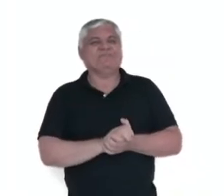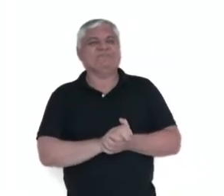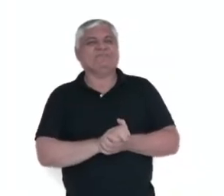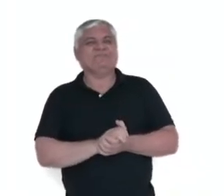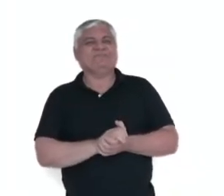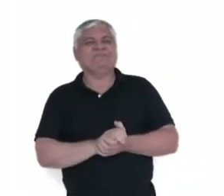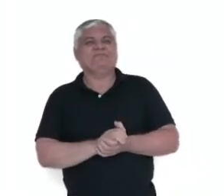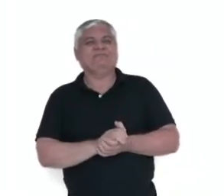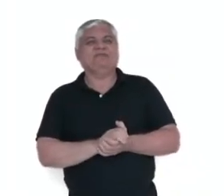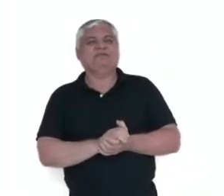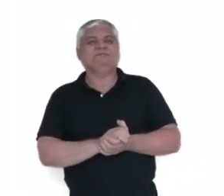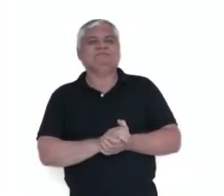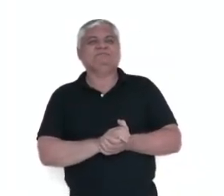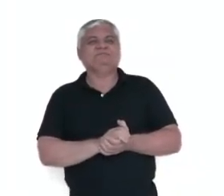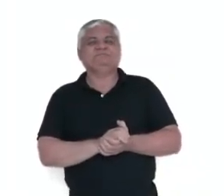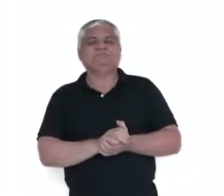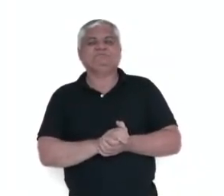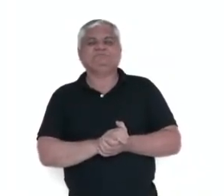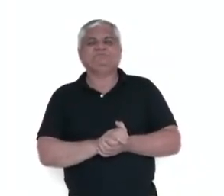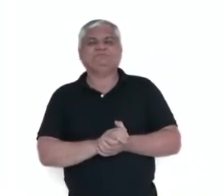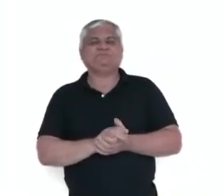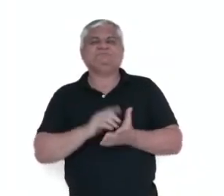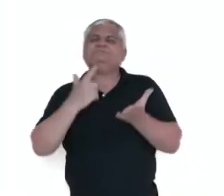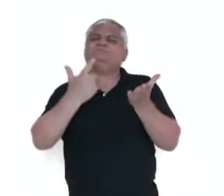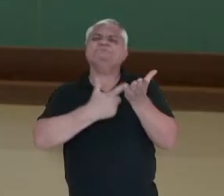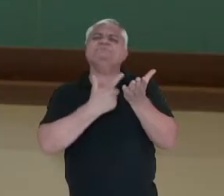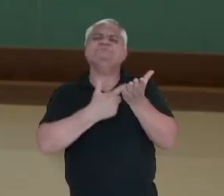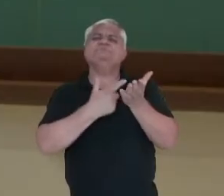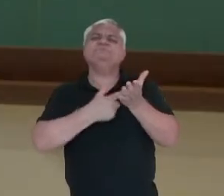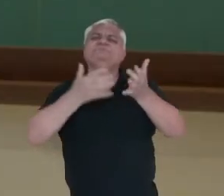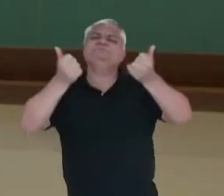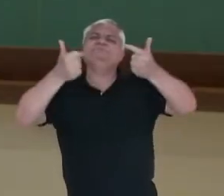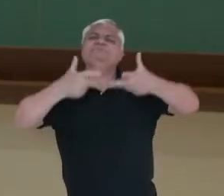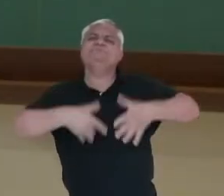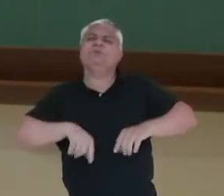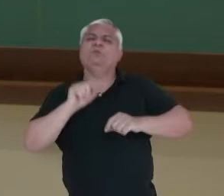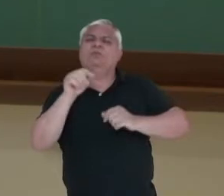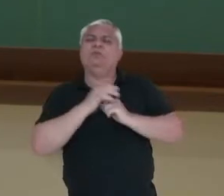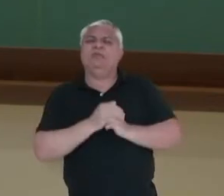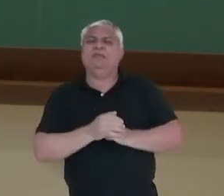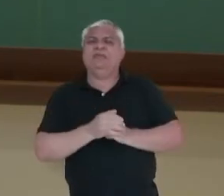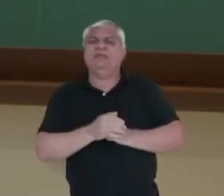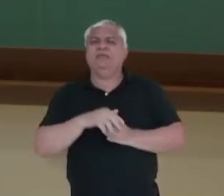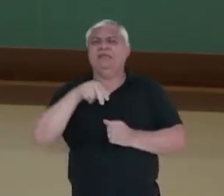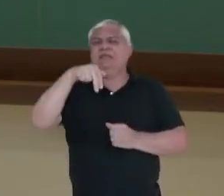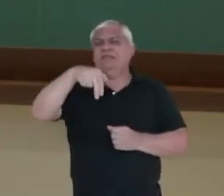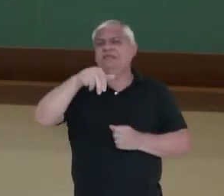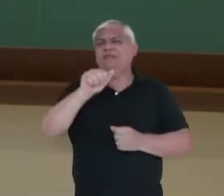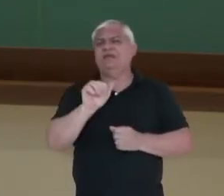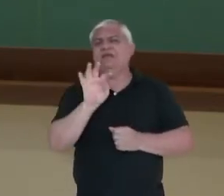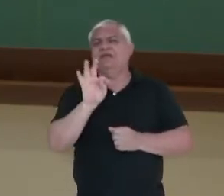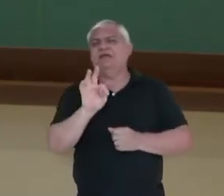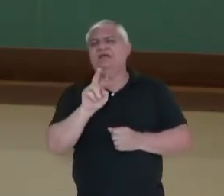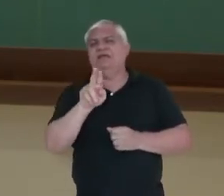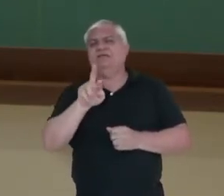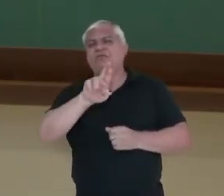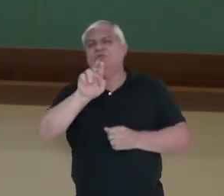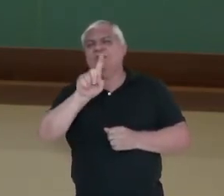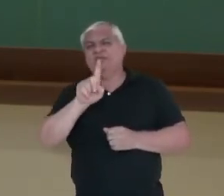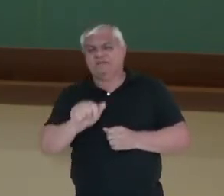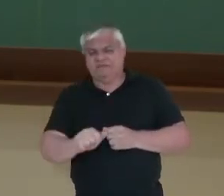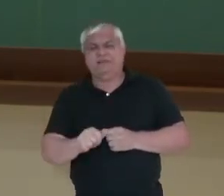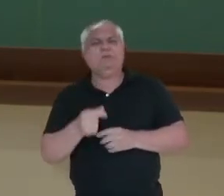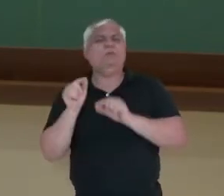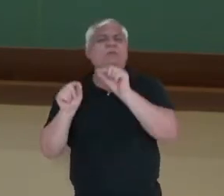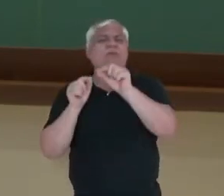John Locke. O que ele vai falar então sobre o estado de natureza, tá? Para o John Locke, o estado de